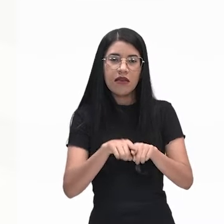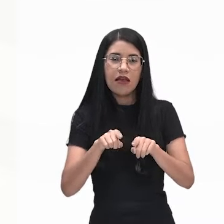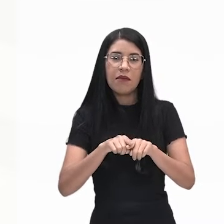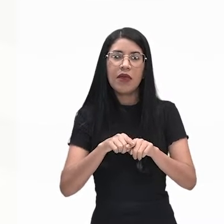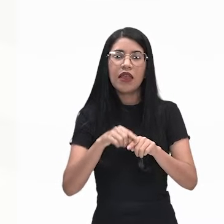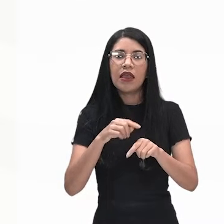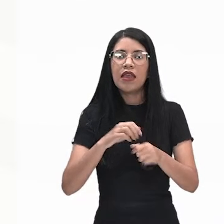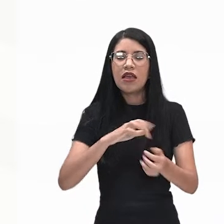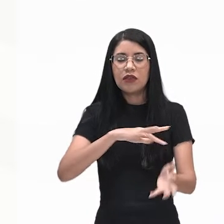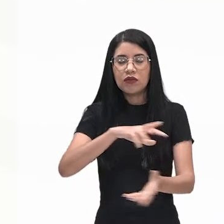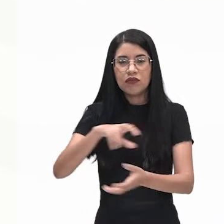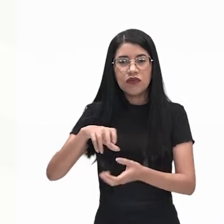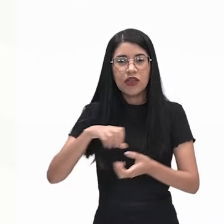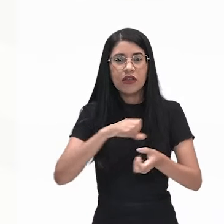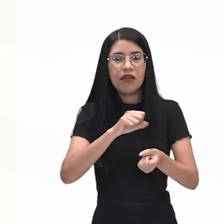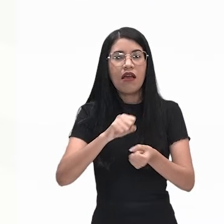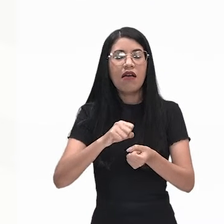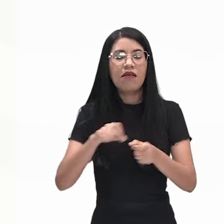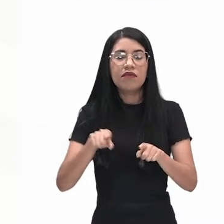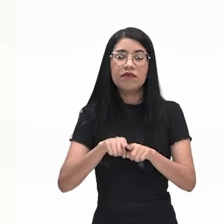mundo, vendo qual vai ser a previsão